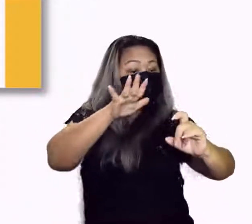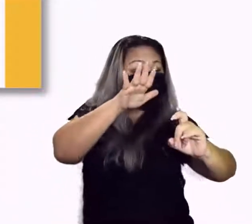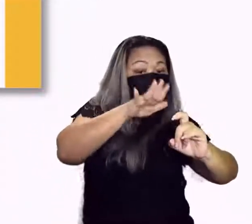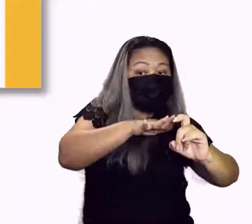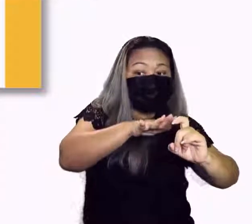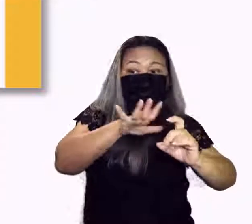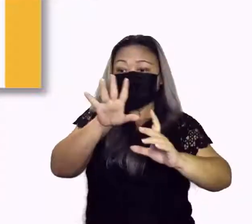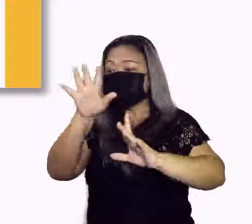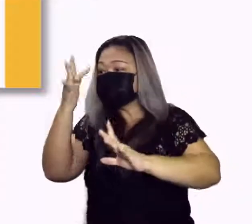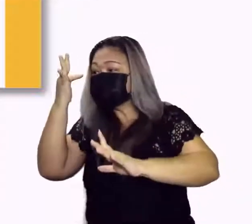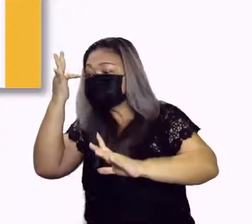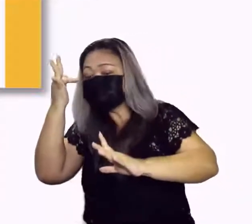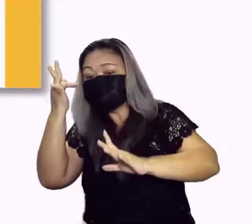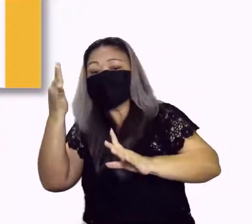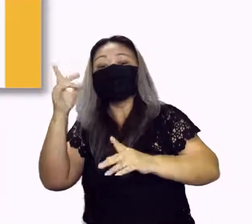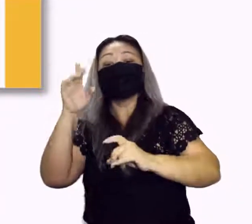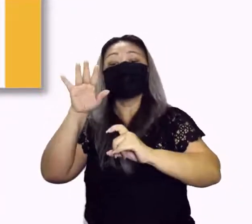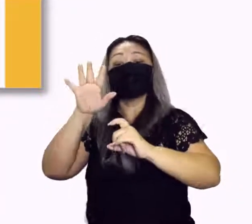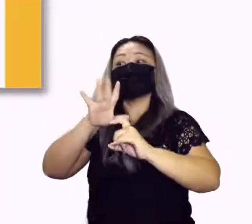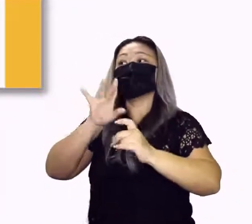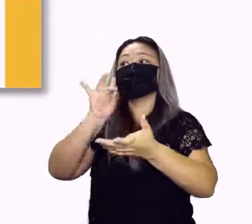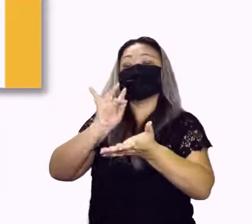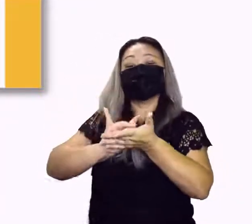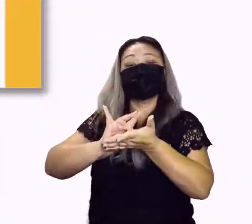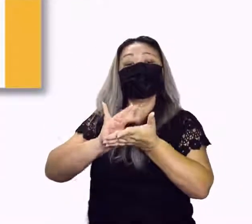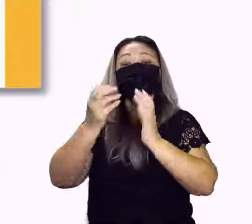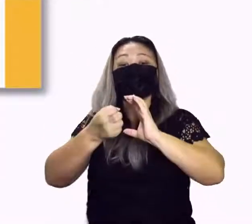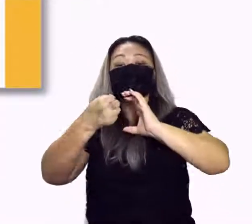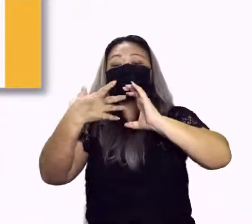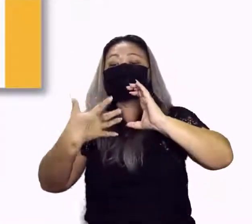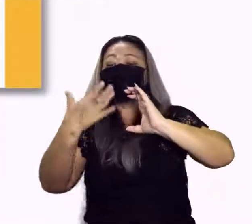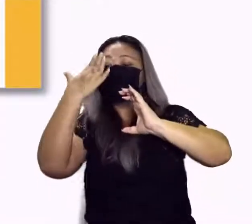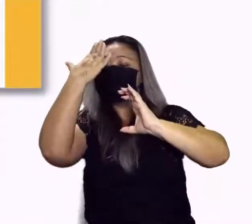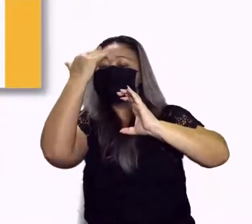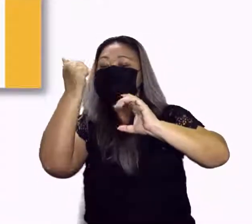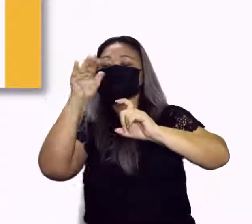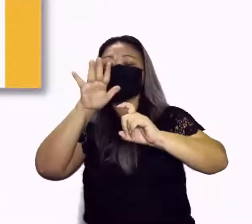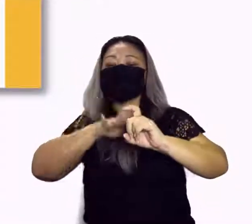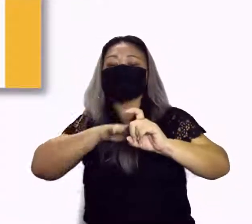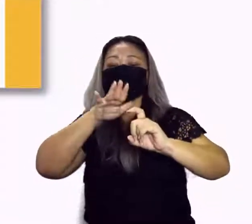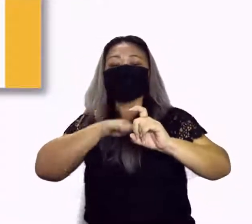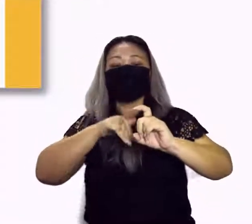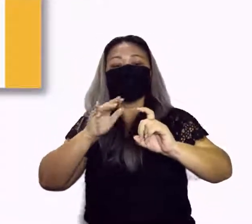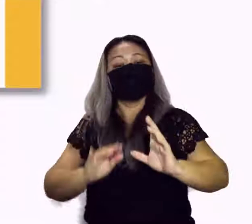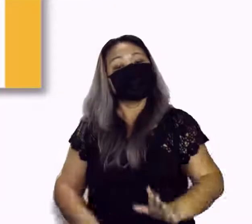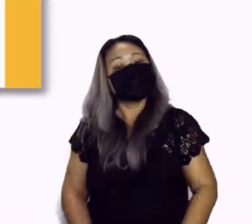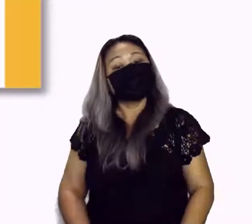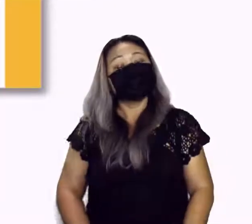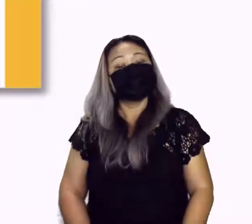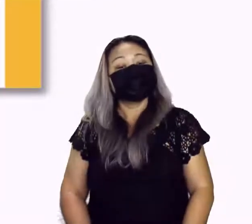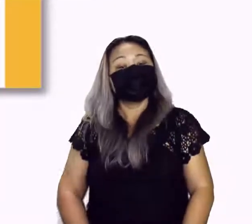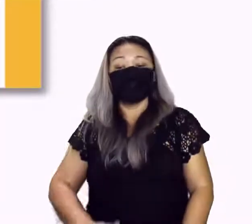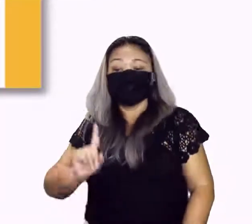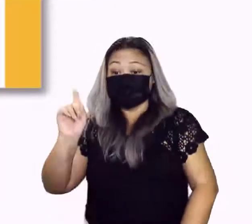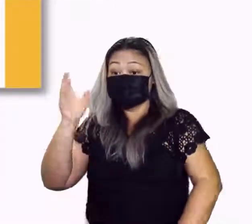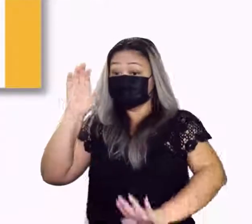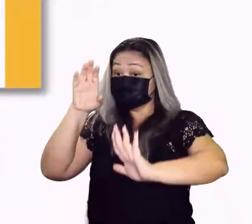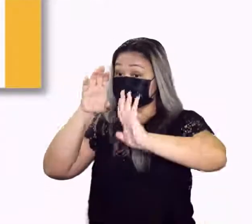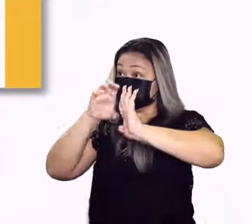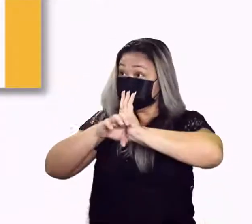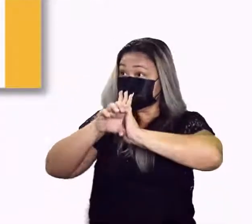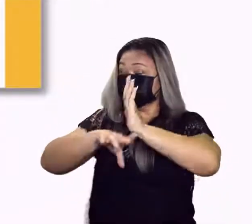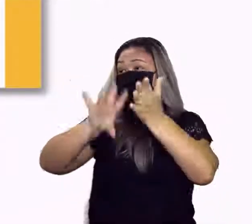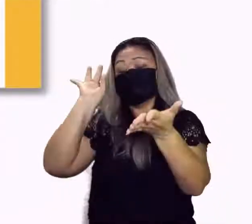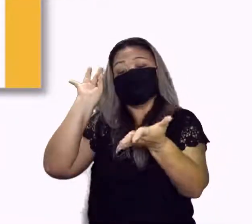O tópico primeiro é a característica do saber mítico. É o que caracteriza o saber mítico. E também vamos ver o conceito